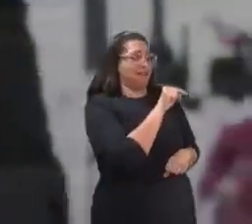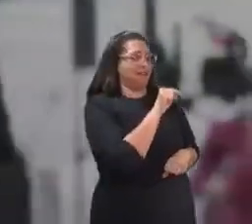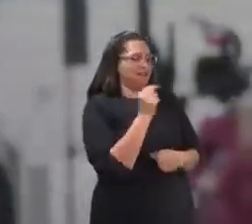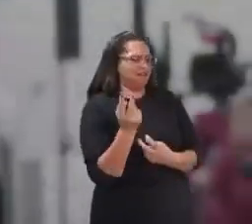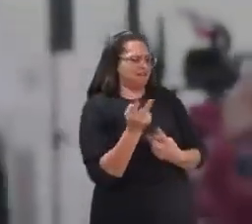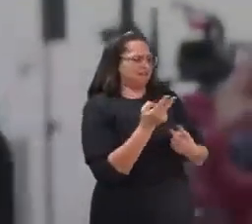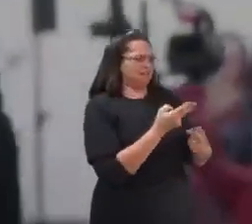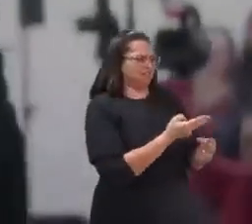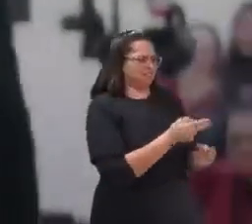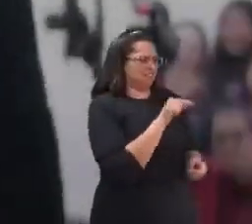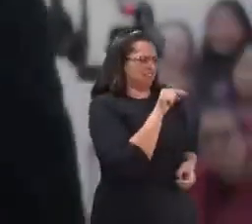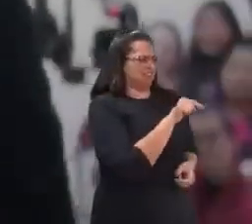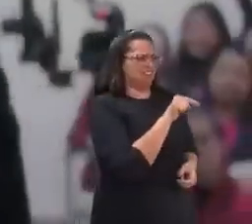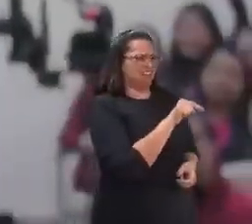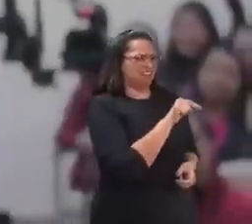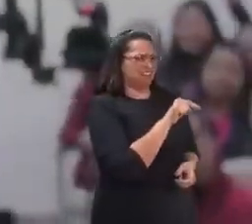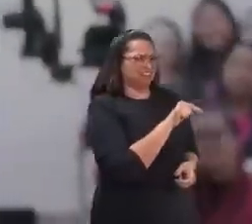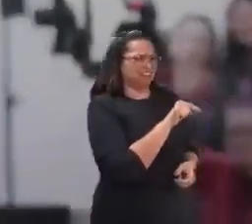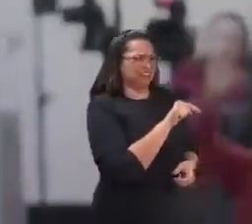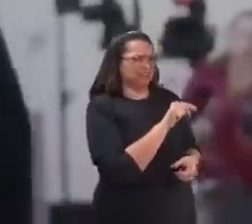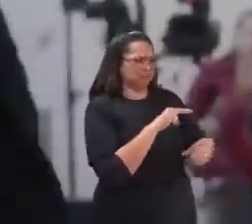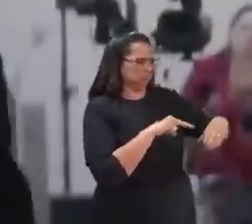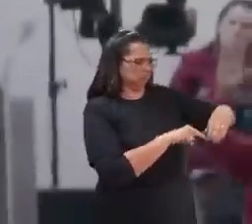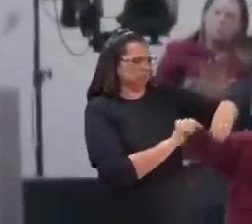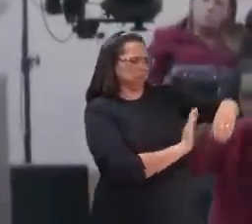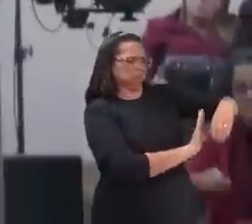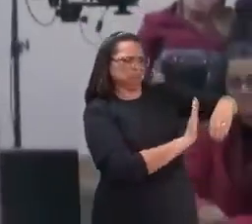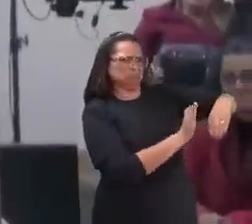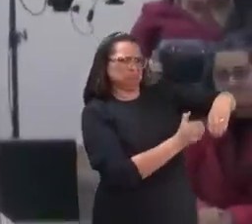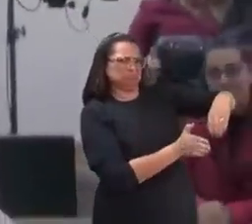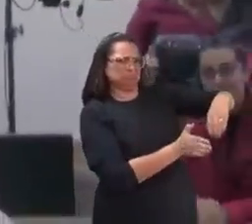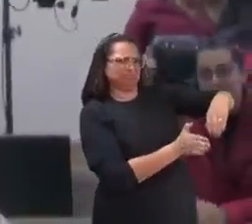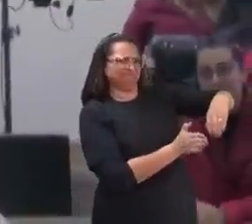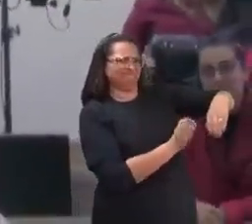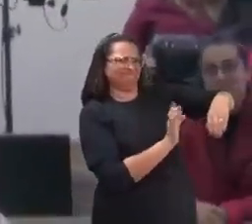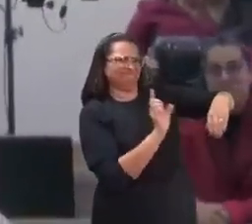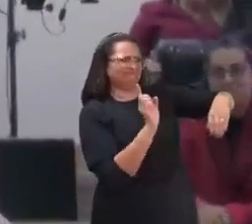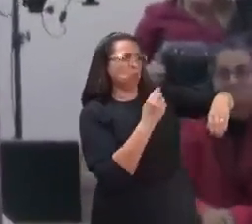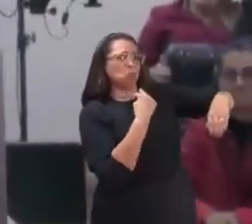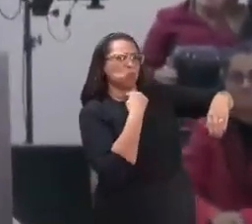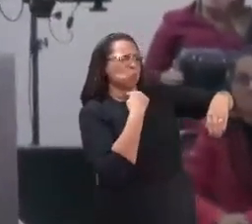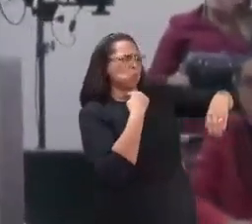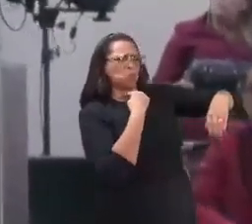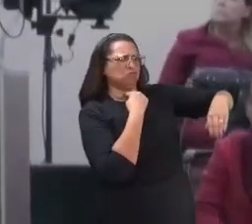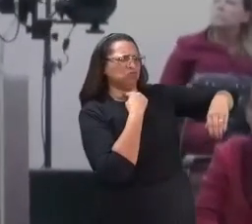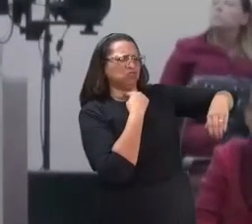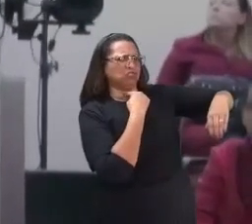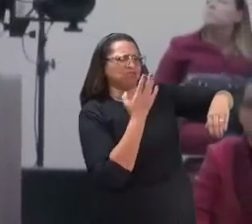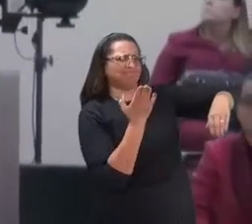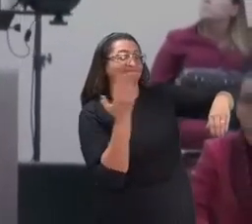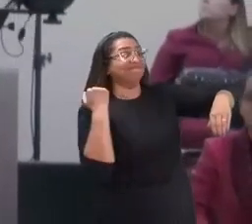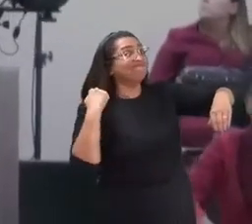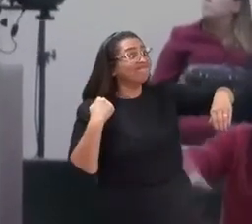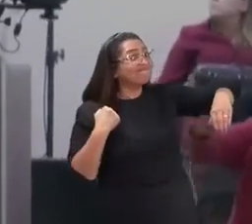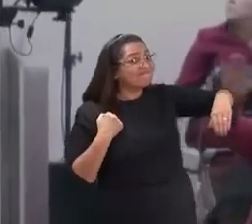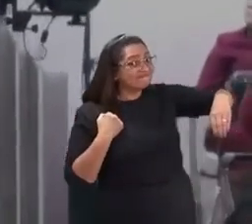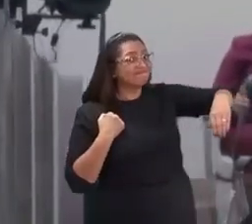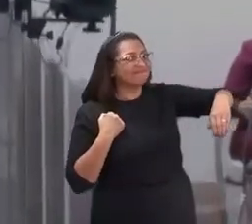Precisava ter reviravolta. Eu vou colocar inimizade entre você e a serpente. Agora a serpente vai